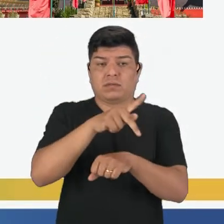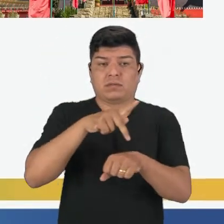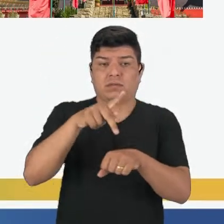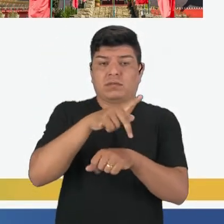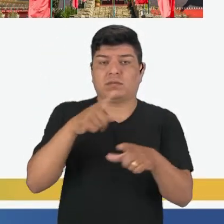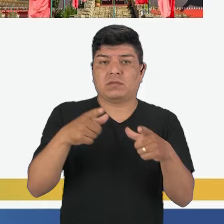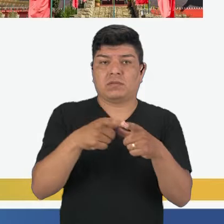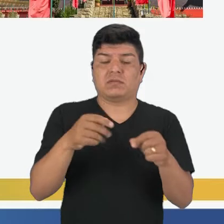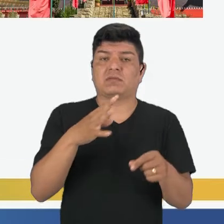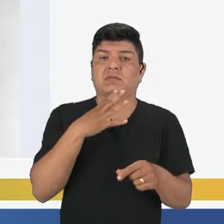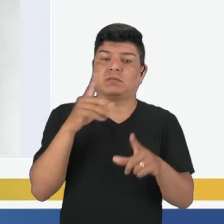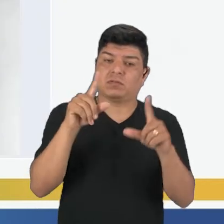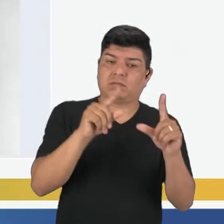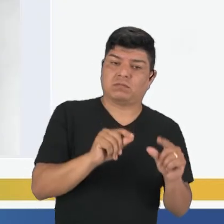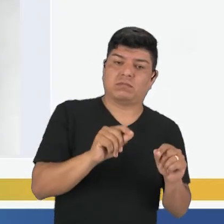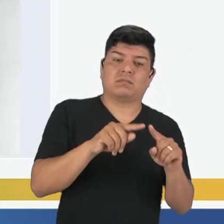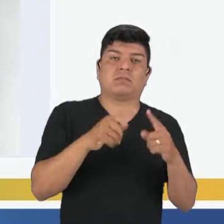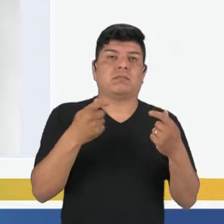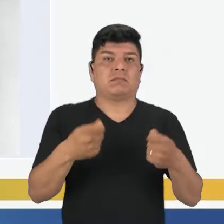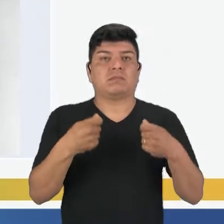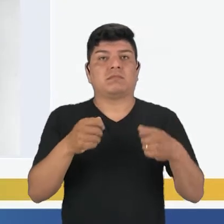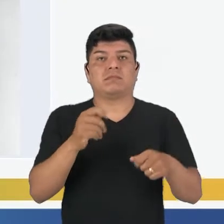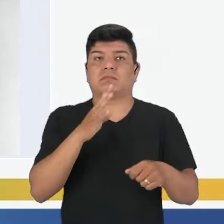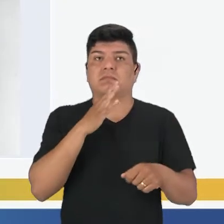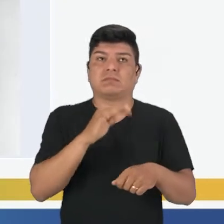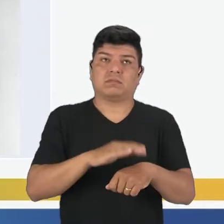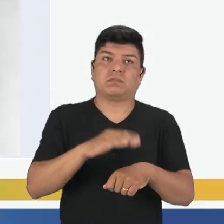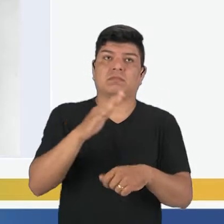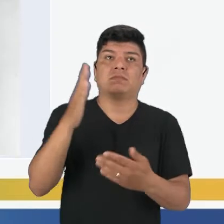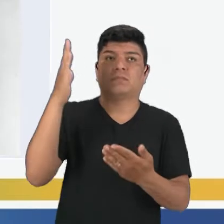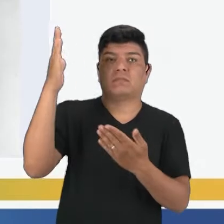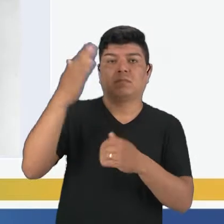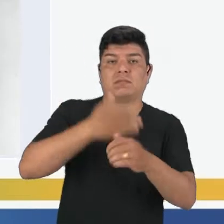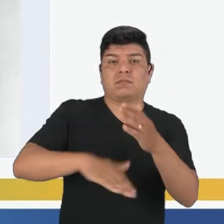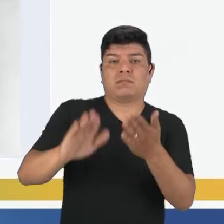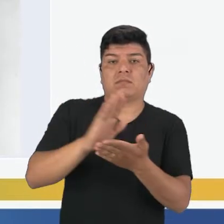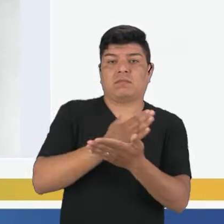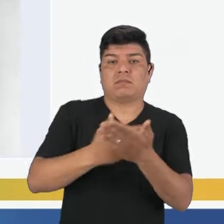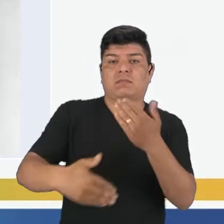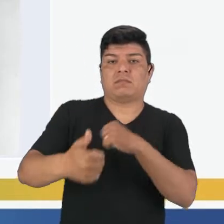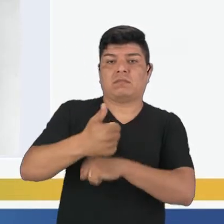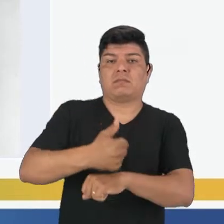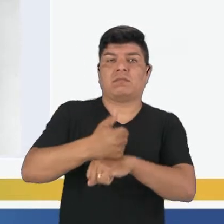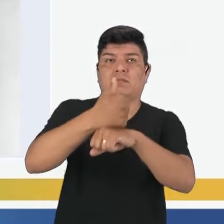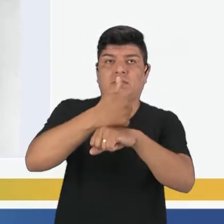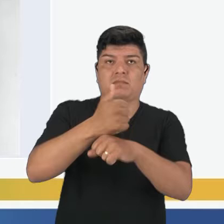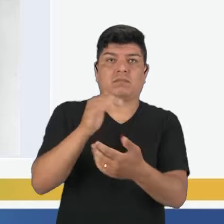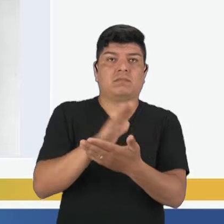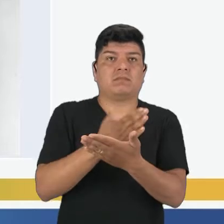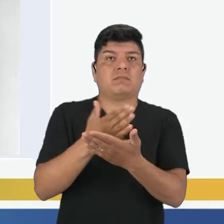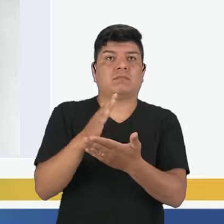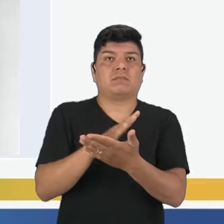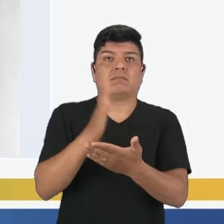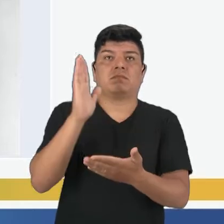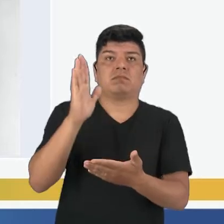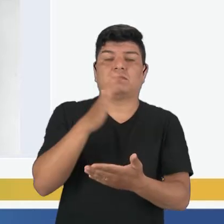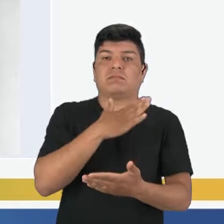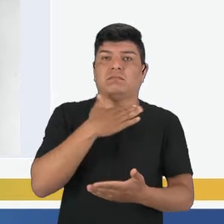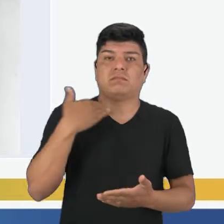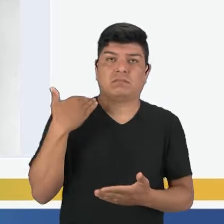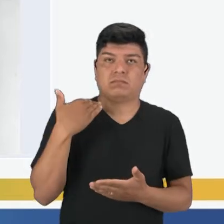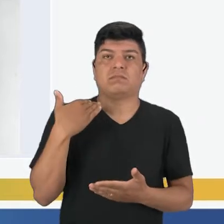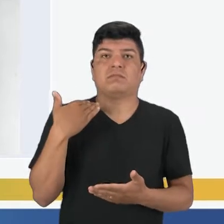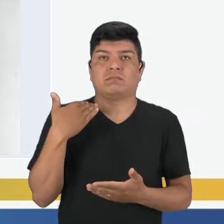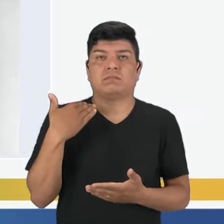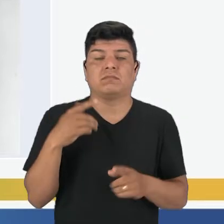gente conhece menos e deve conhecer mais, não é? Estão aí alguns líderes, vou mencionar aqui alguns líderes que já até